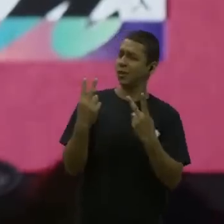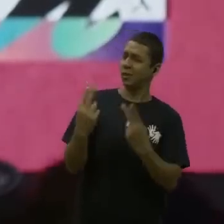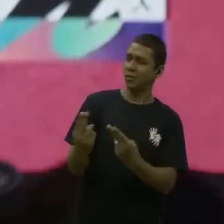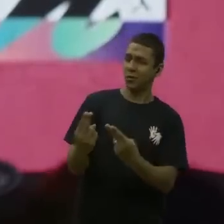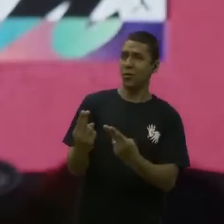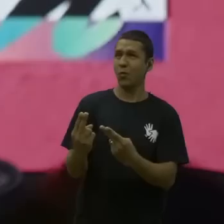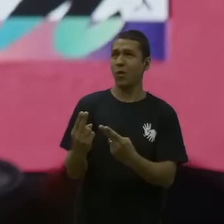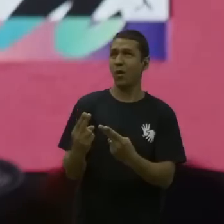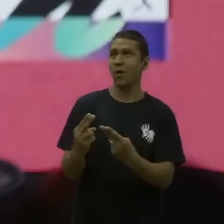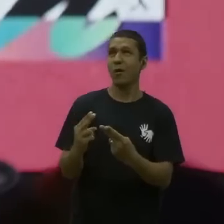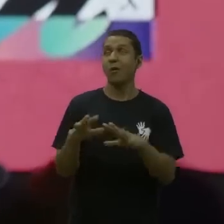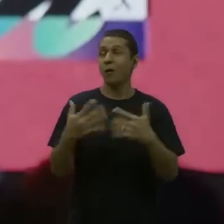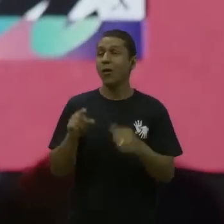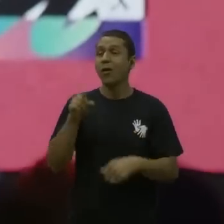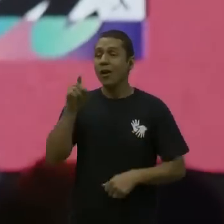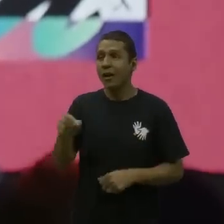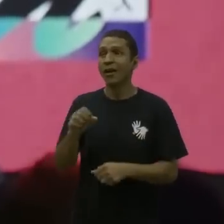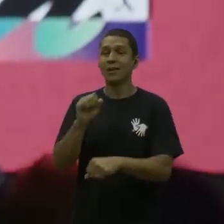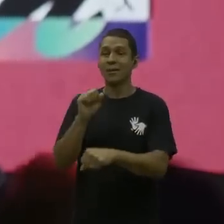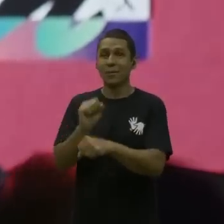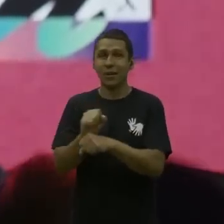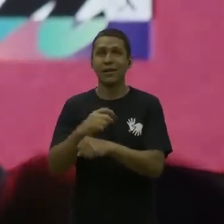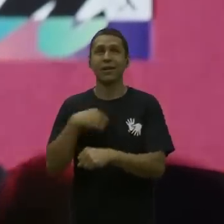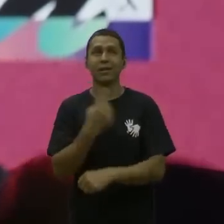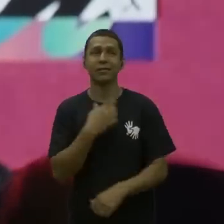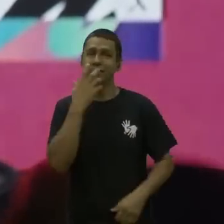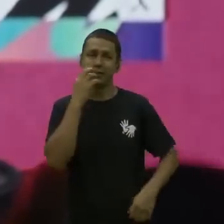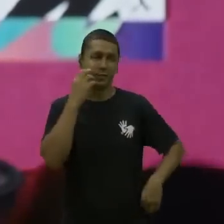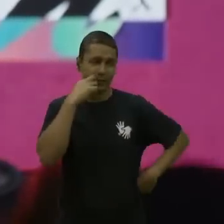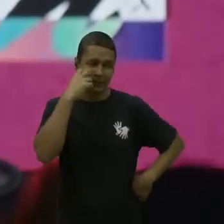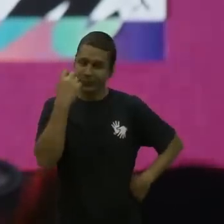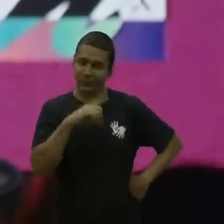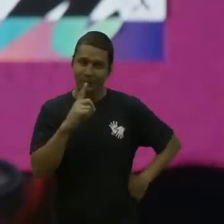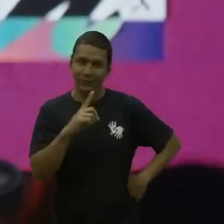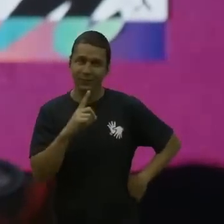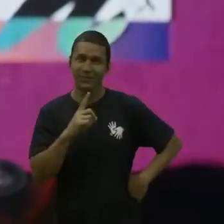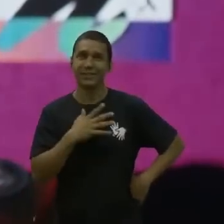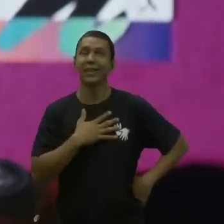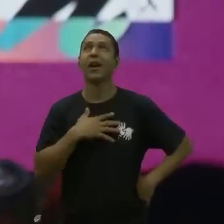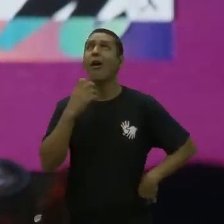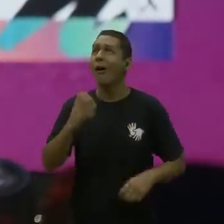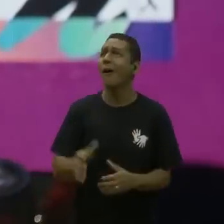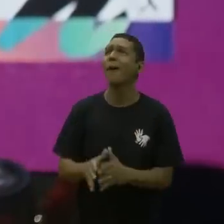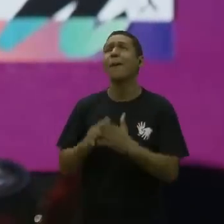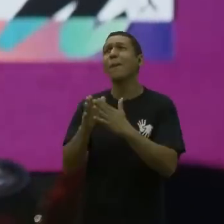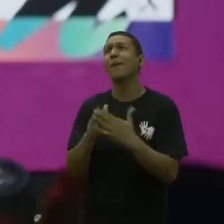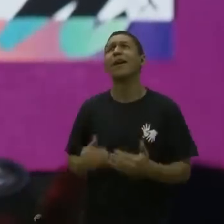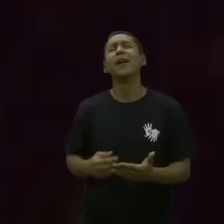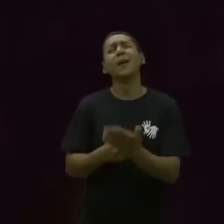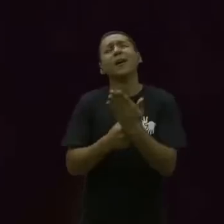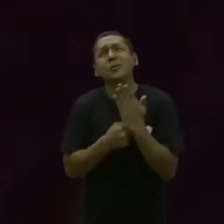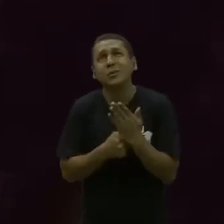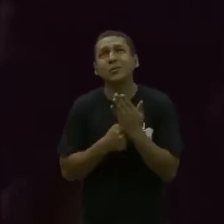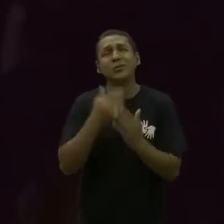Quando ele para, que a gente vê o desastre que a gente é. Quem não gritou, me ajude a melhorar?